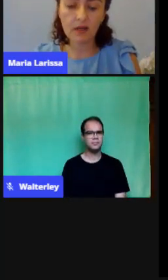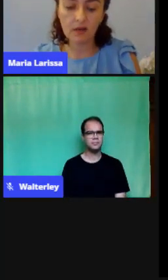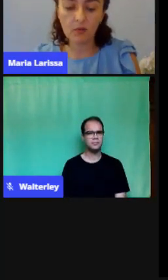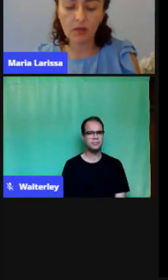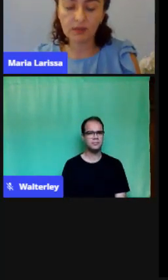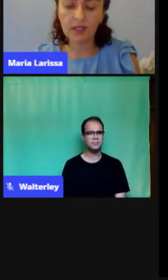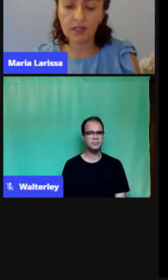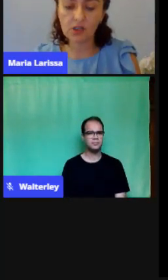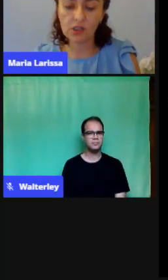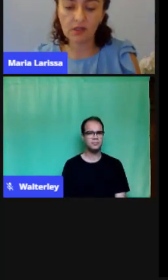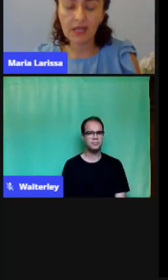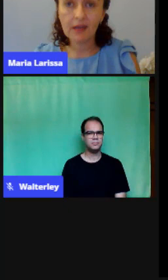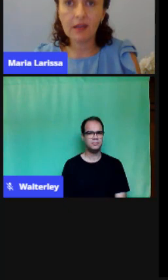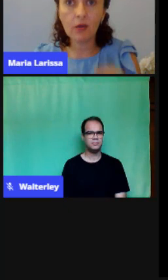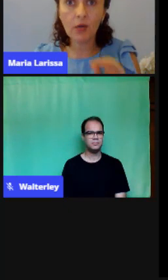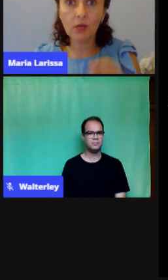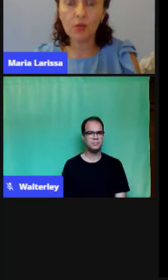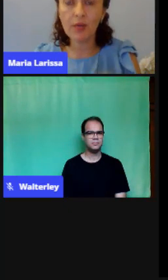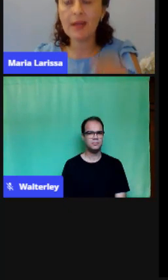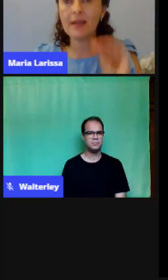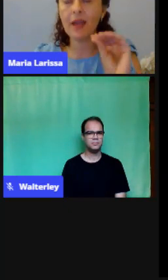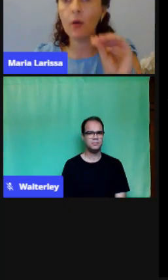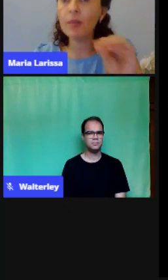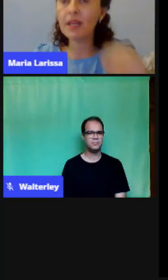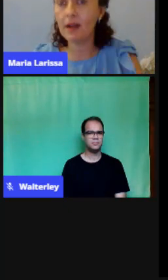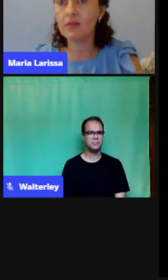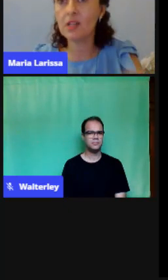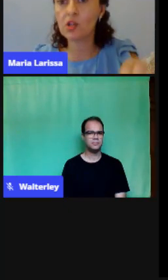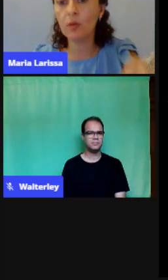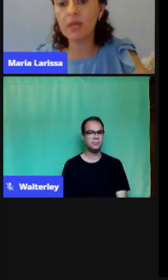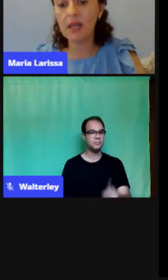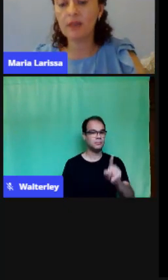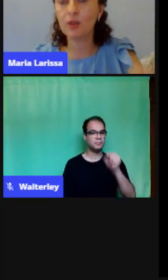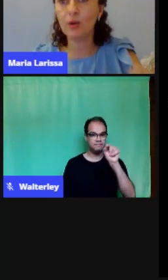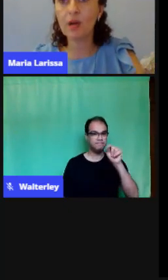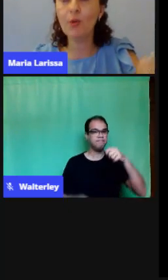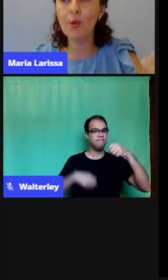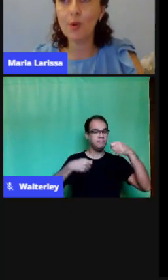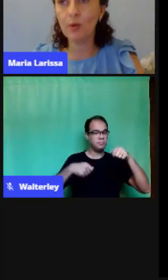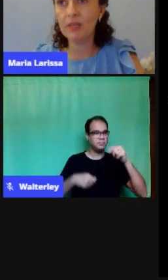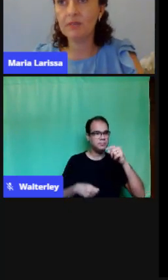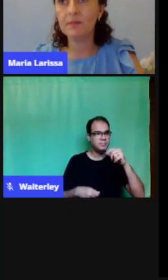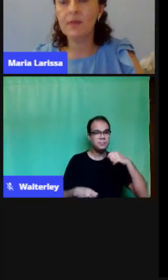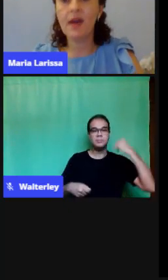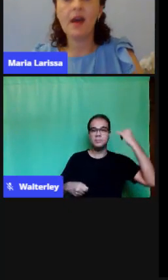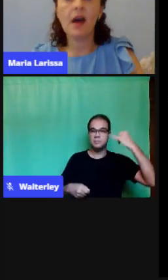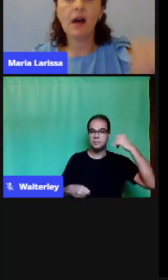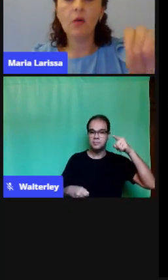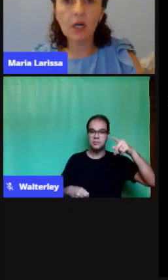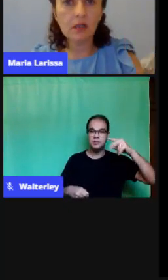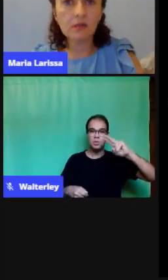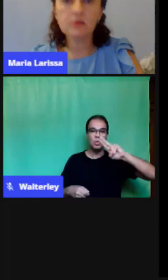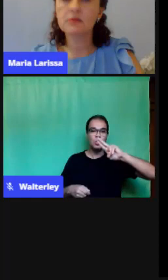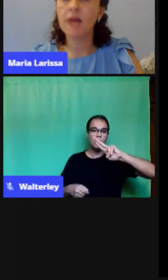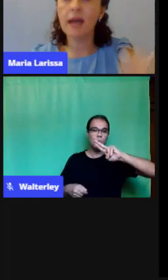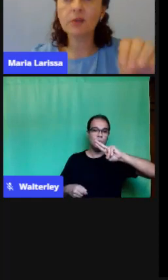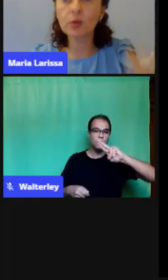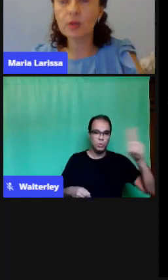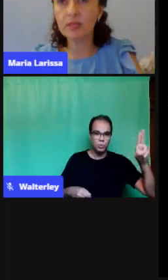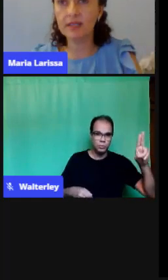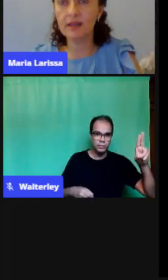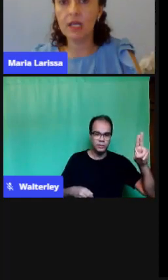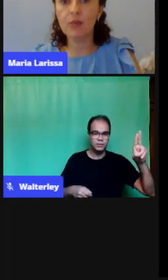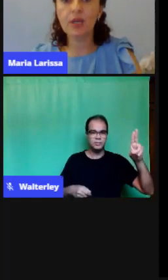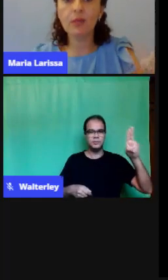insira uma alternativa que o aluno seja obrigado a colocar um nome, o ano,